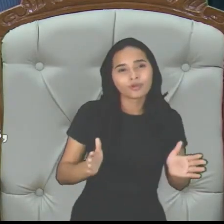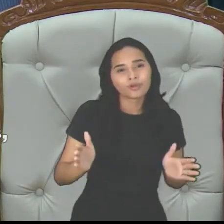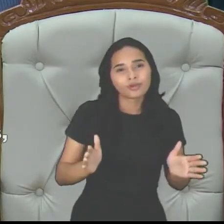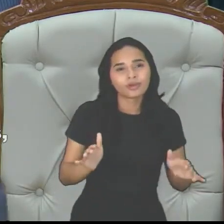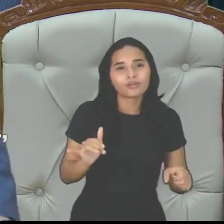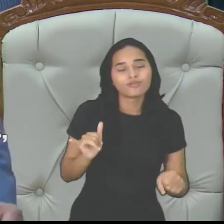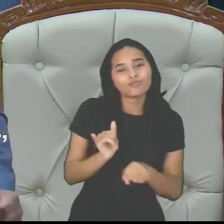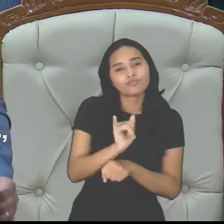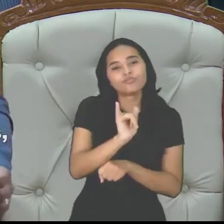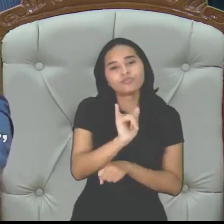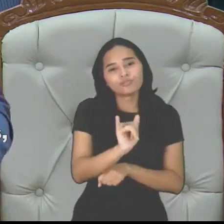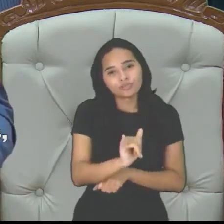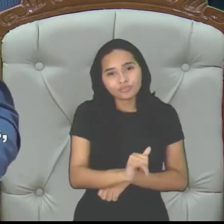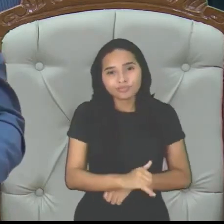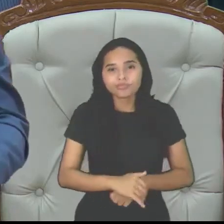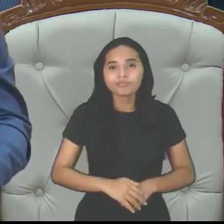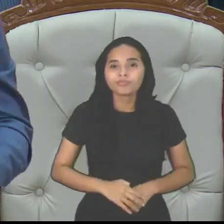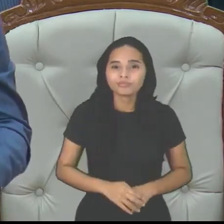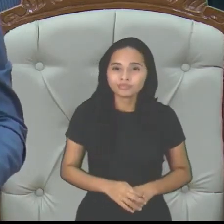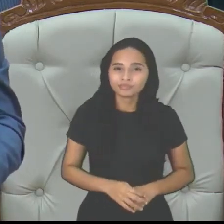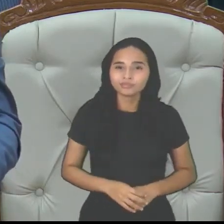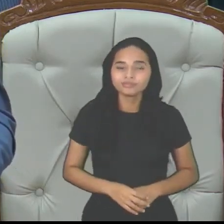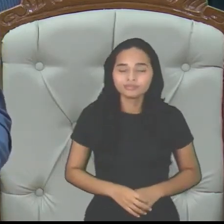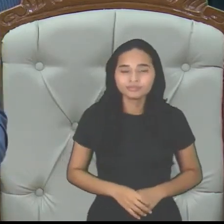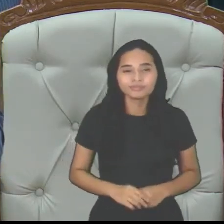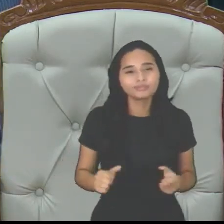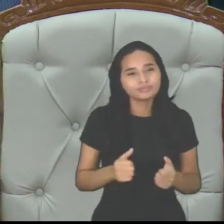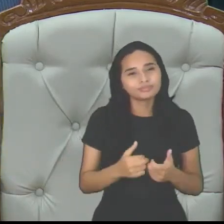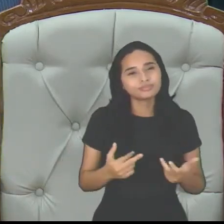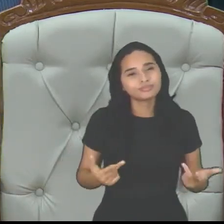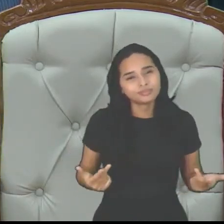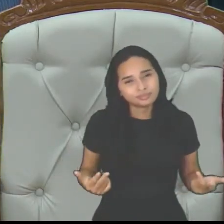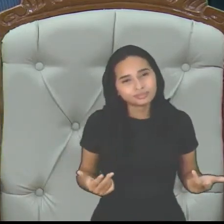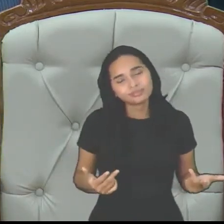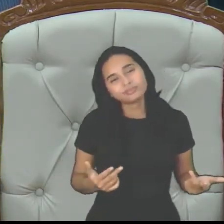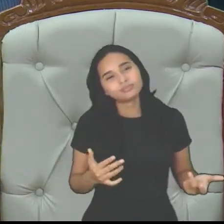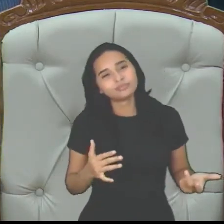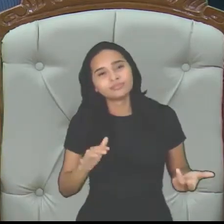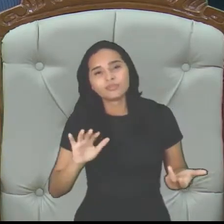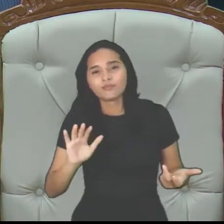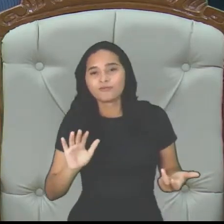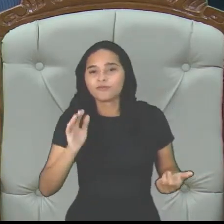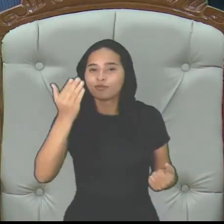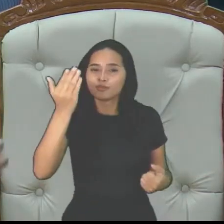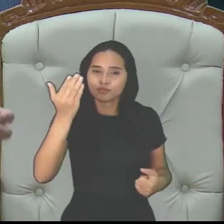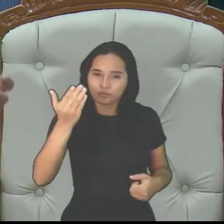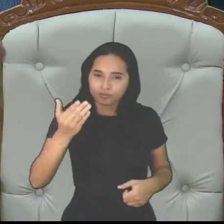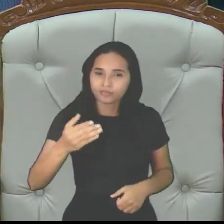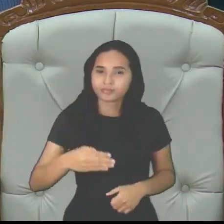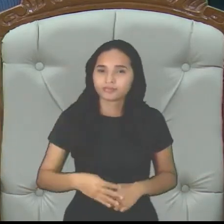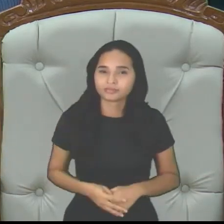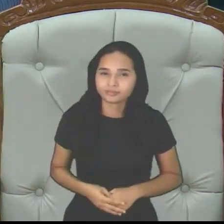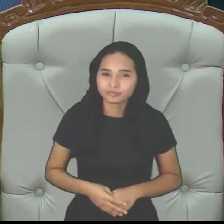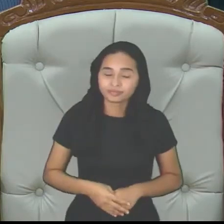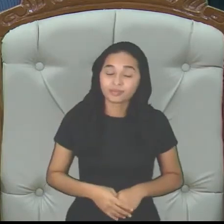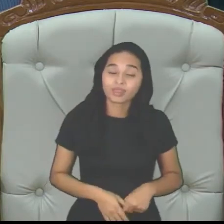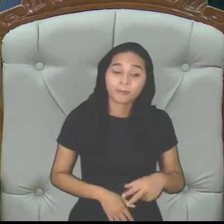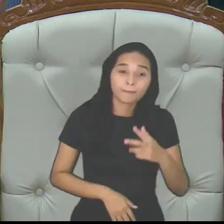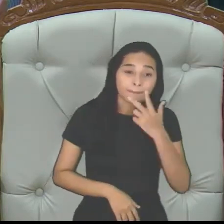do engano, irmãos, das coisas conglomeradas, daquilo que